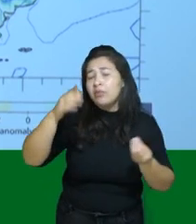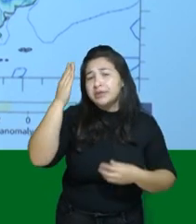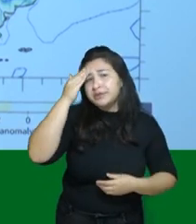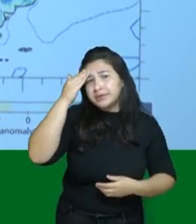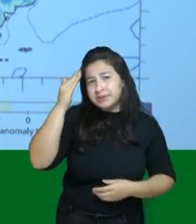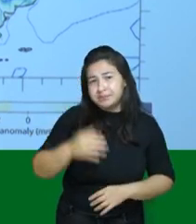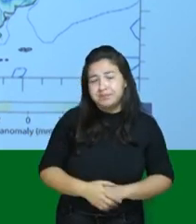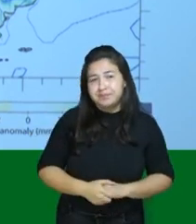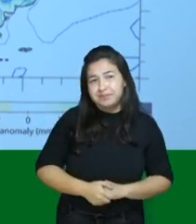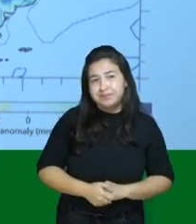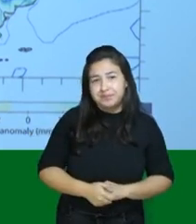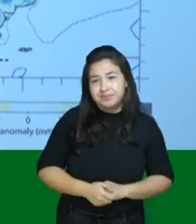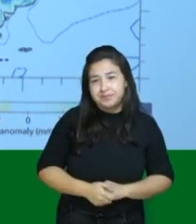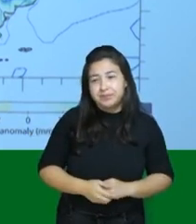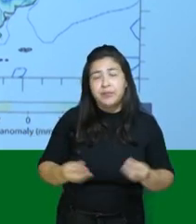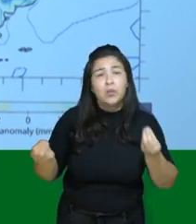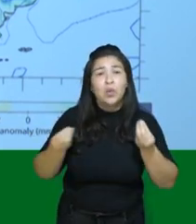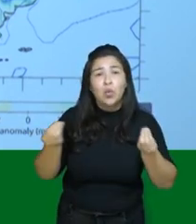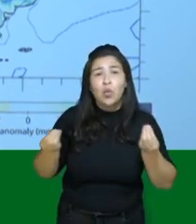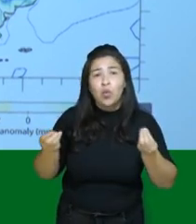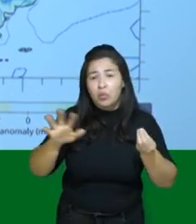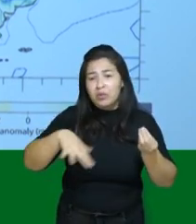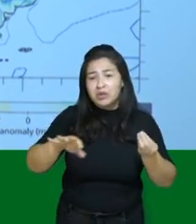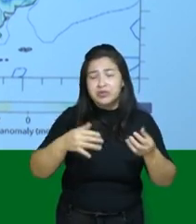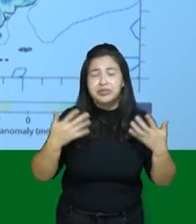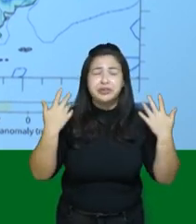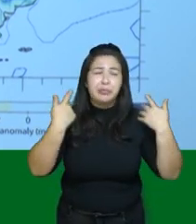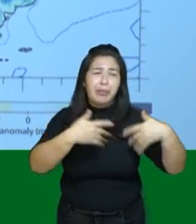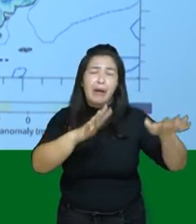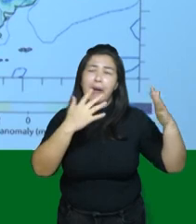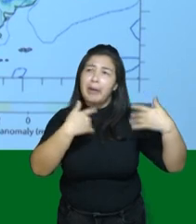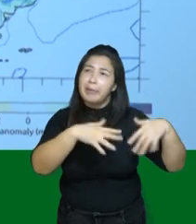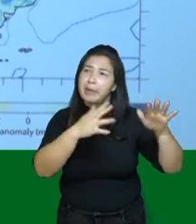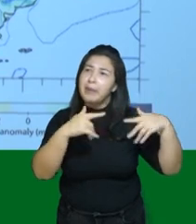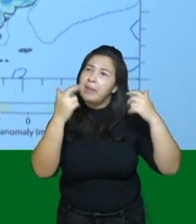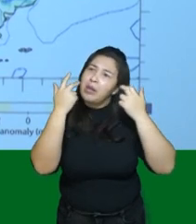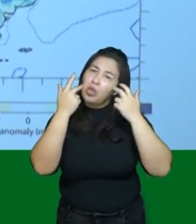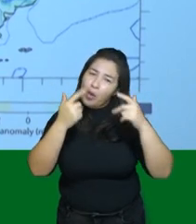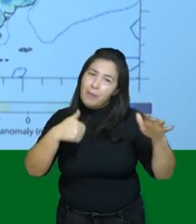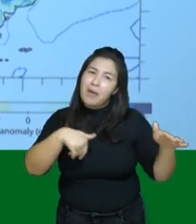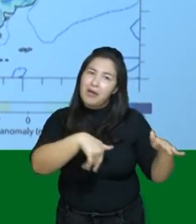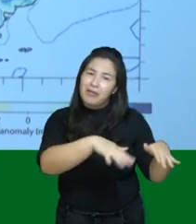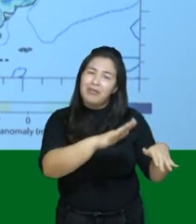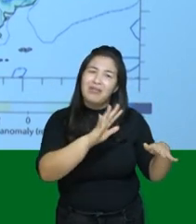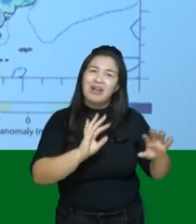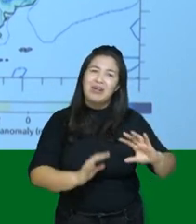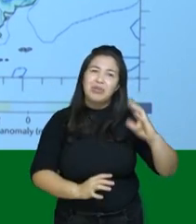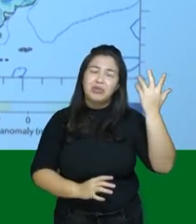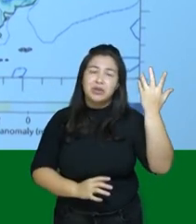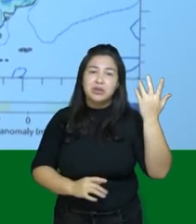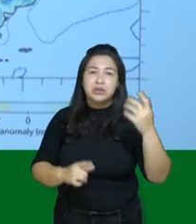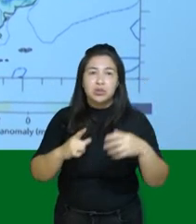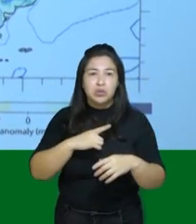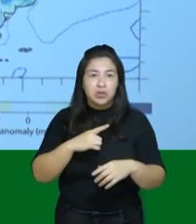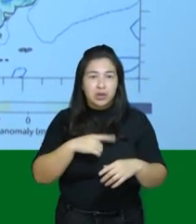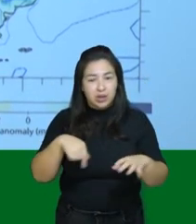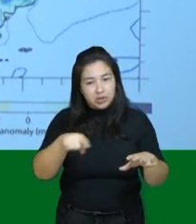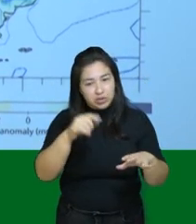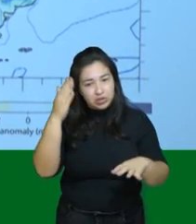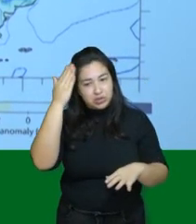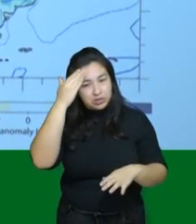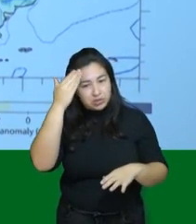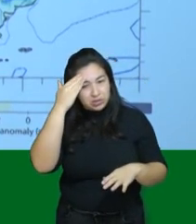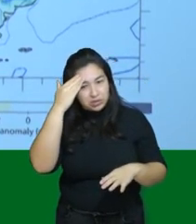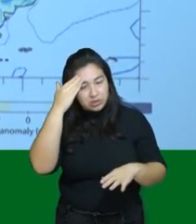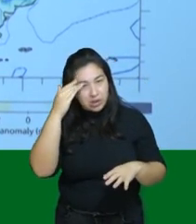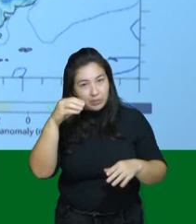gente deixa isso acontecer? Entende? Como que tem esse gap, esse abismo entre o que nós